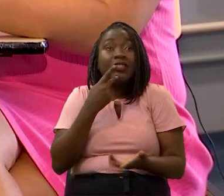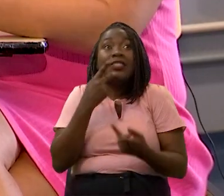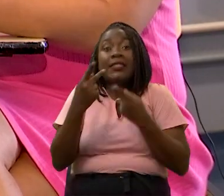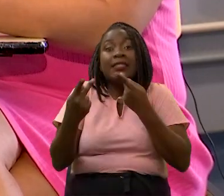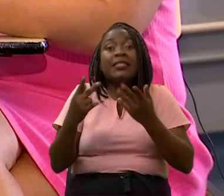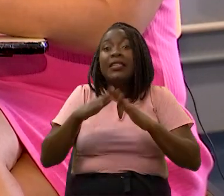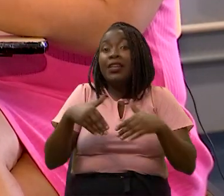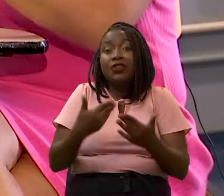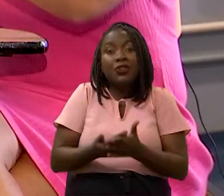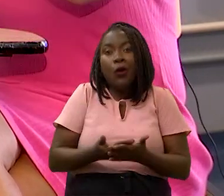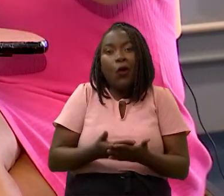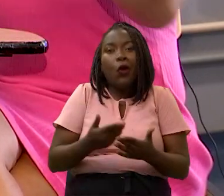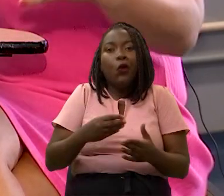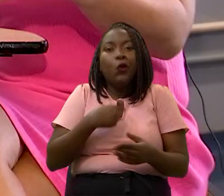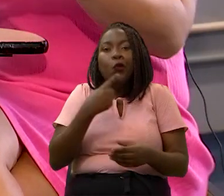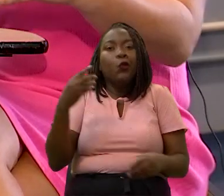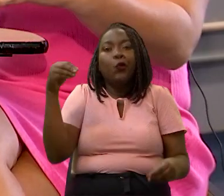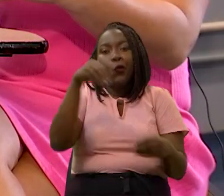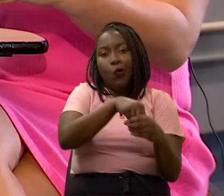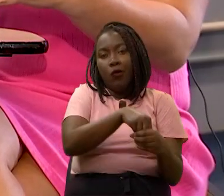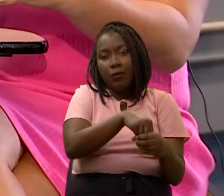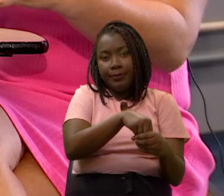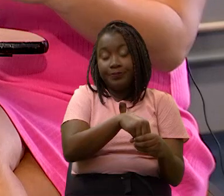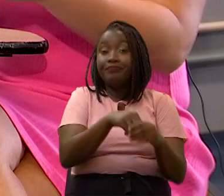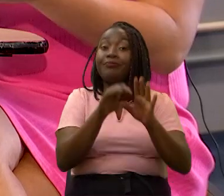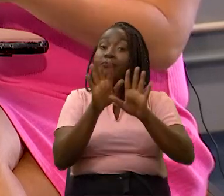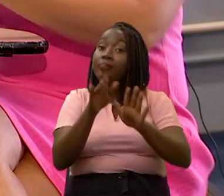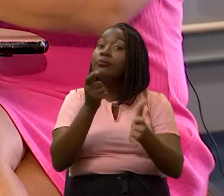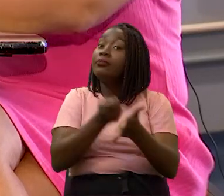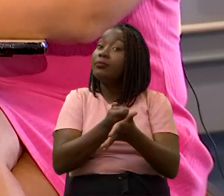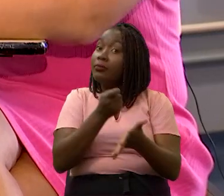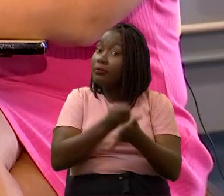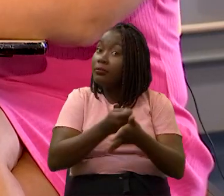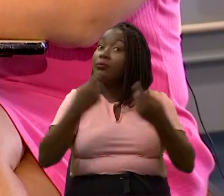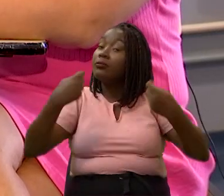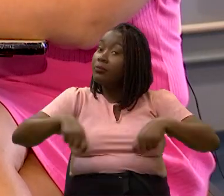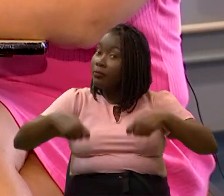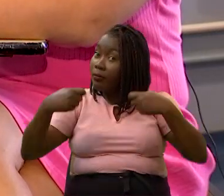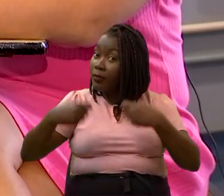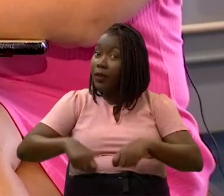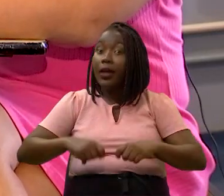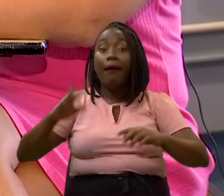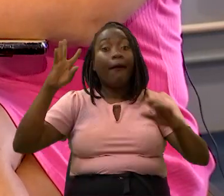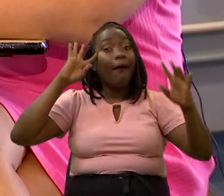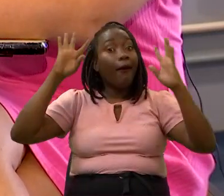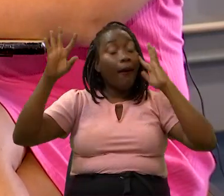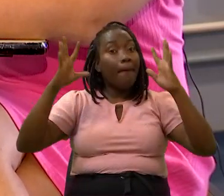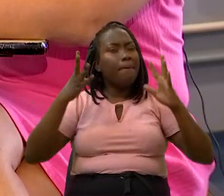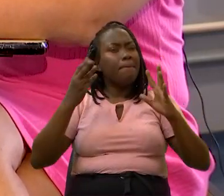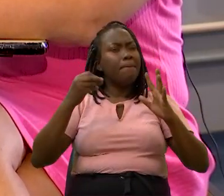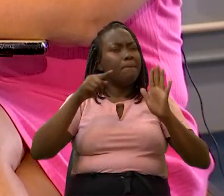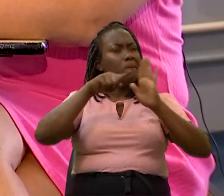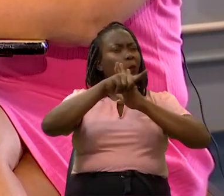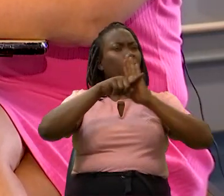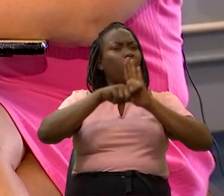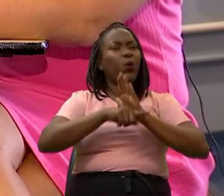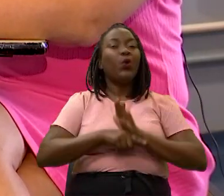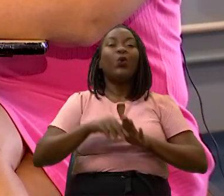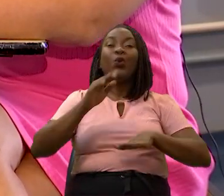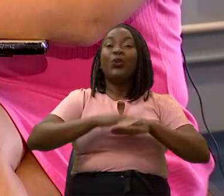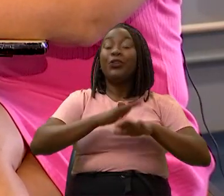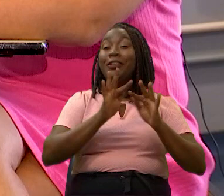não dá para a gente dizer que a escola que não cabe na escola. Agora, é preciso, sem sombra de dúvida, uma reflexão muito